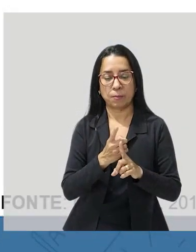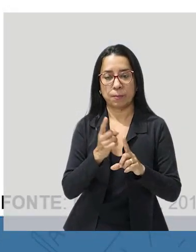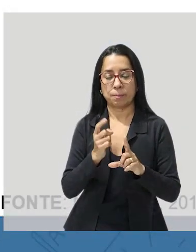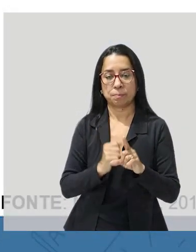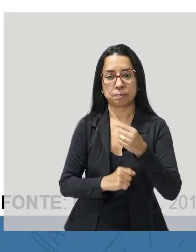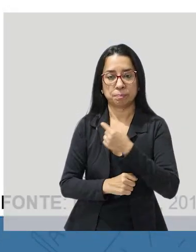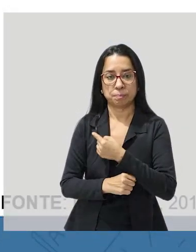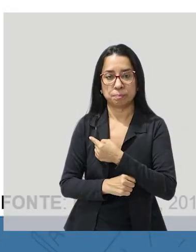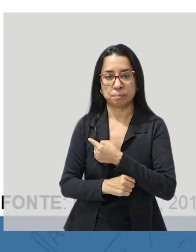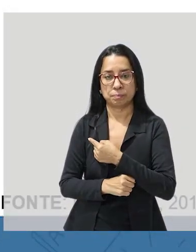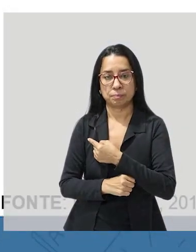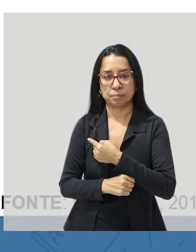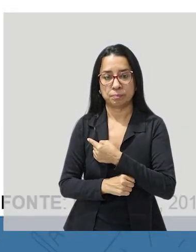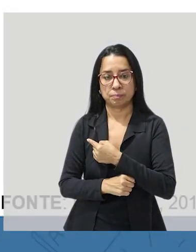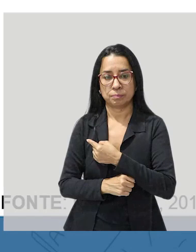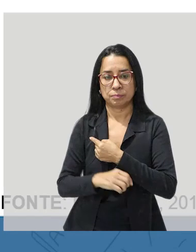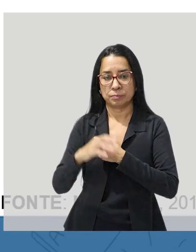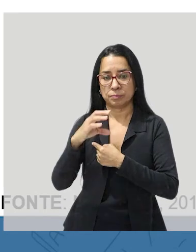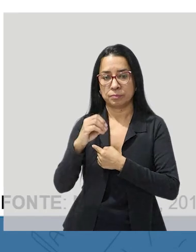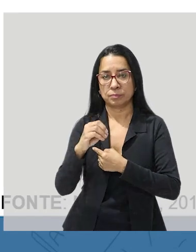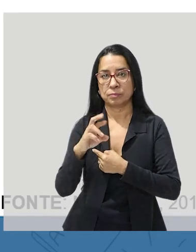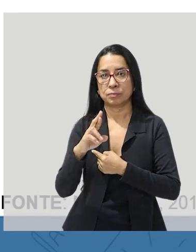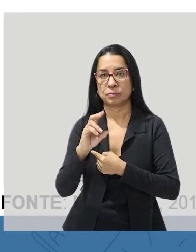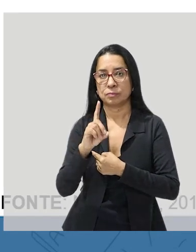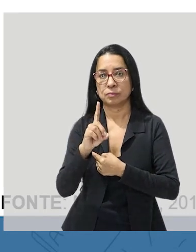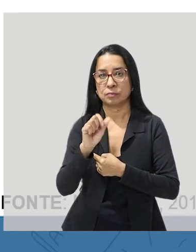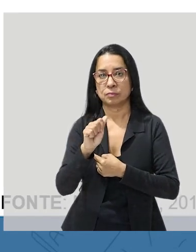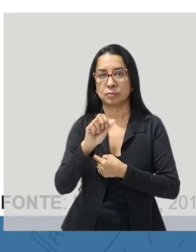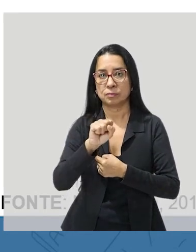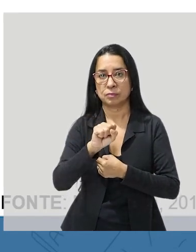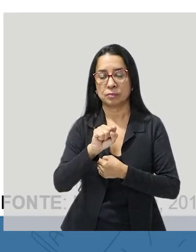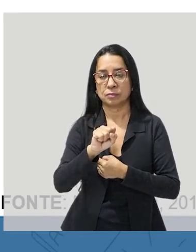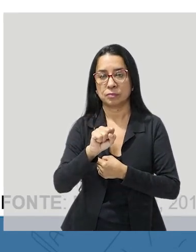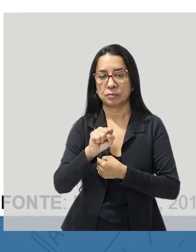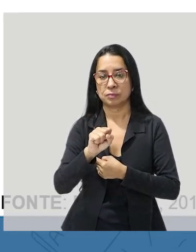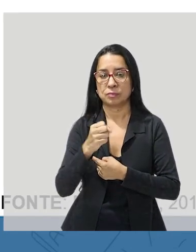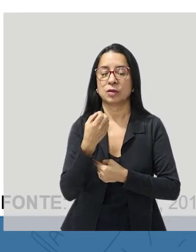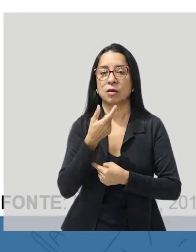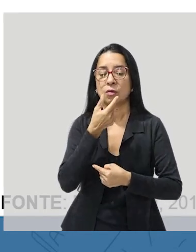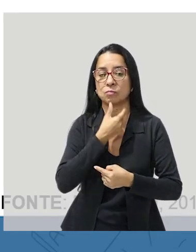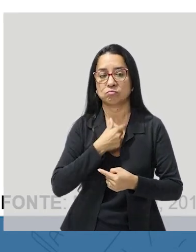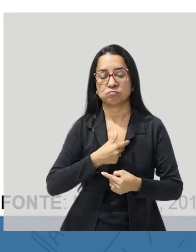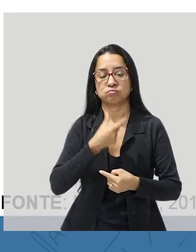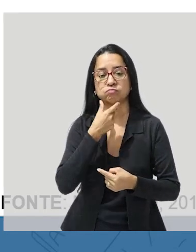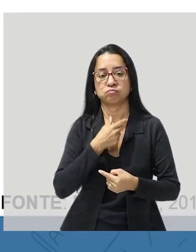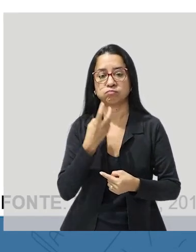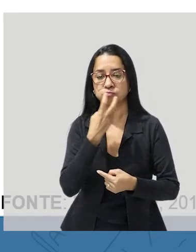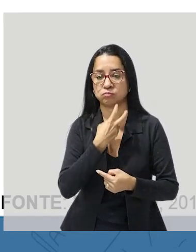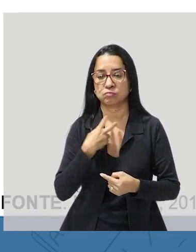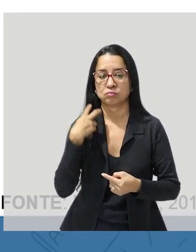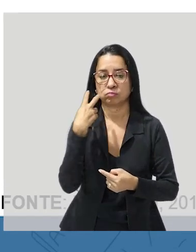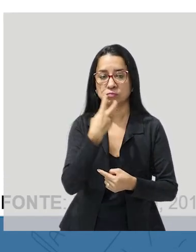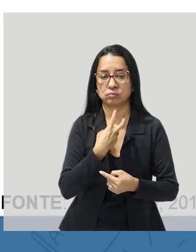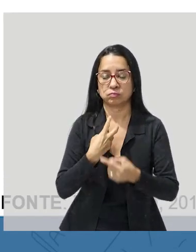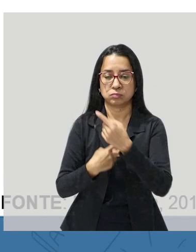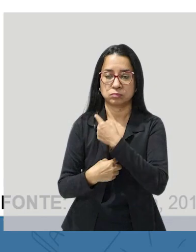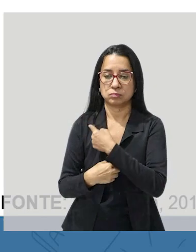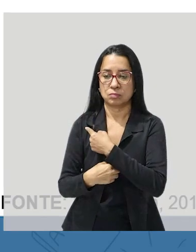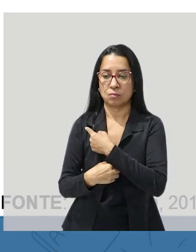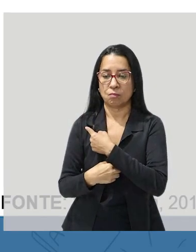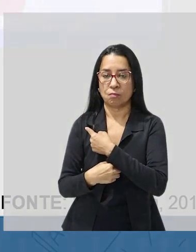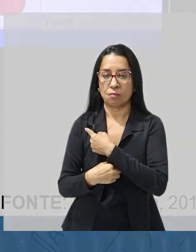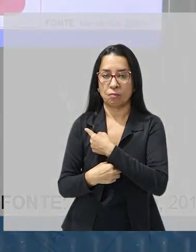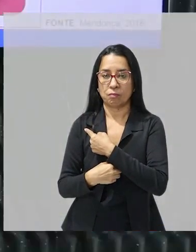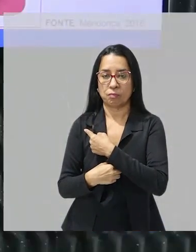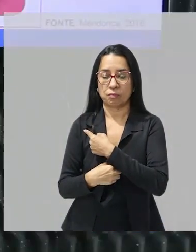ó, as cordas vocais. Veja, então o que são as cordas vocais? São pregas musculares, né?